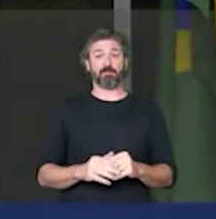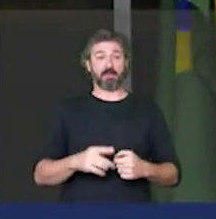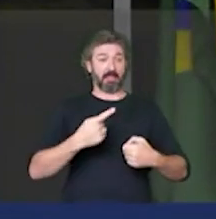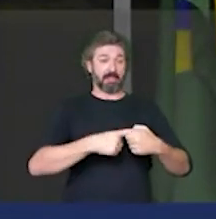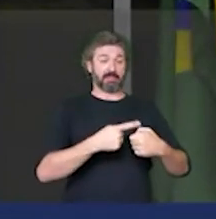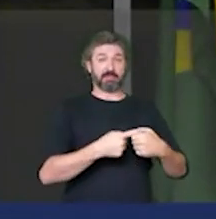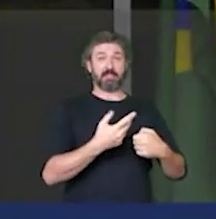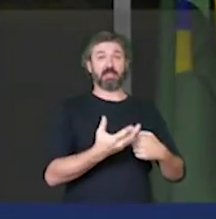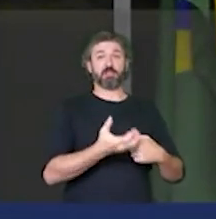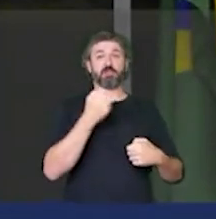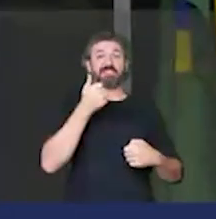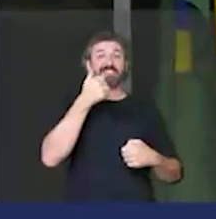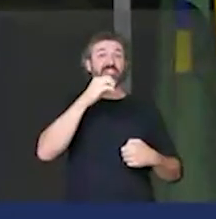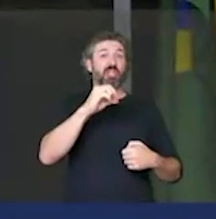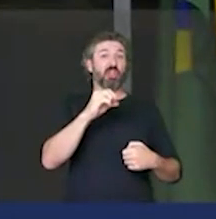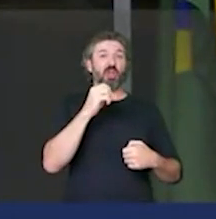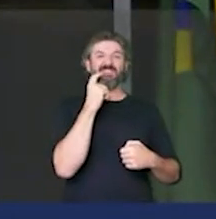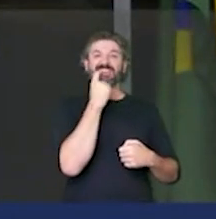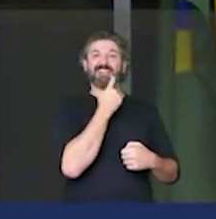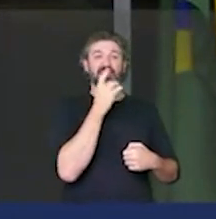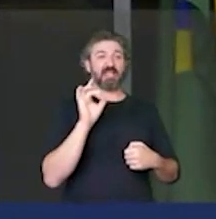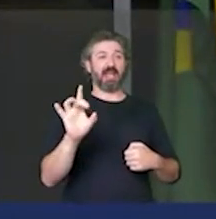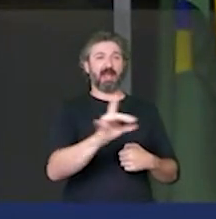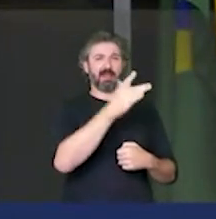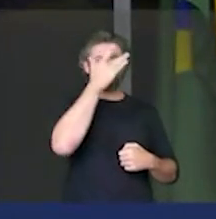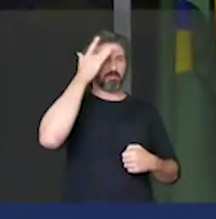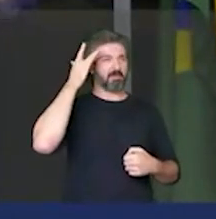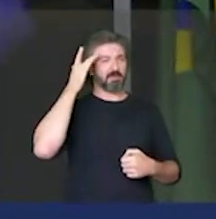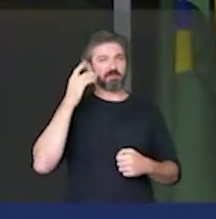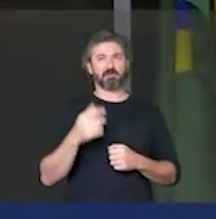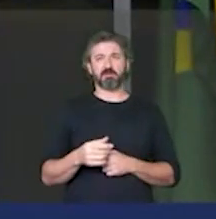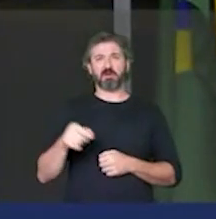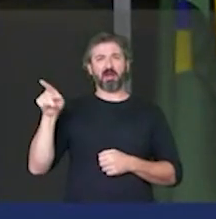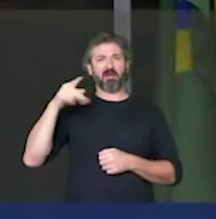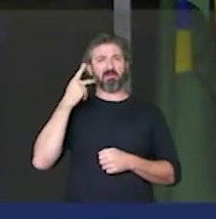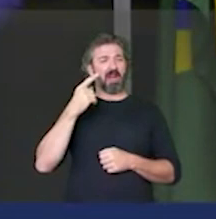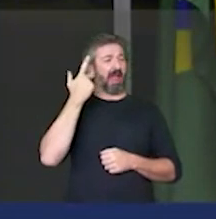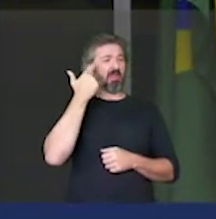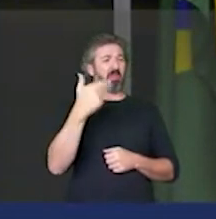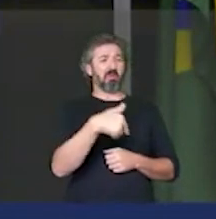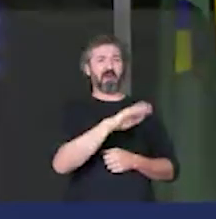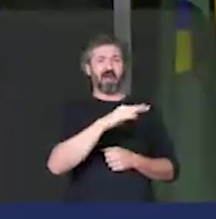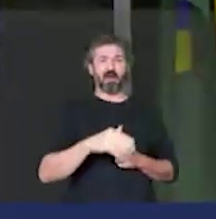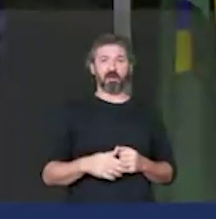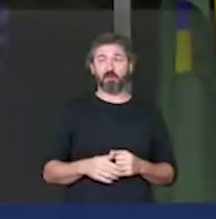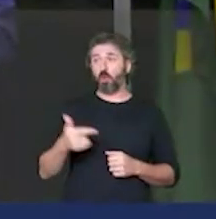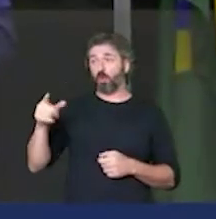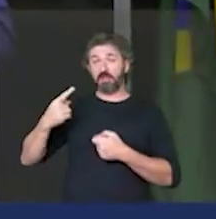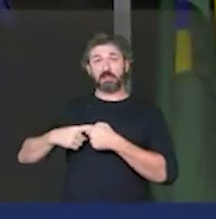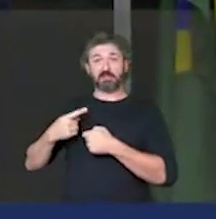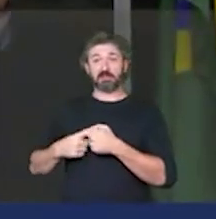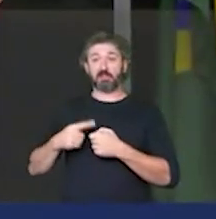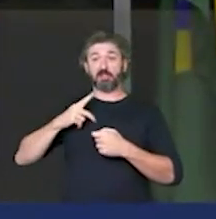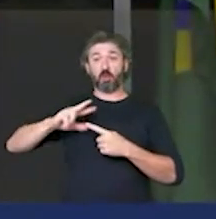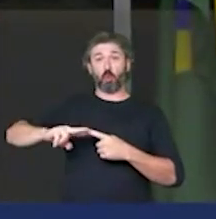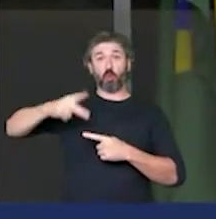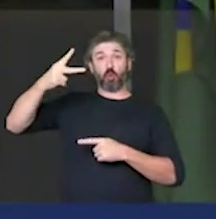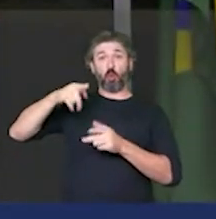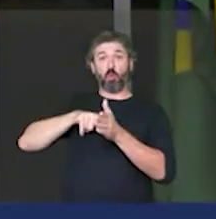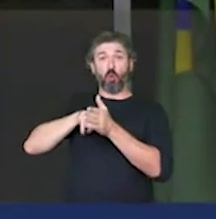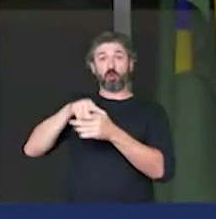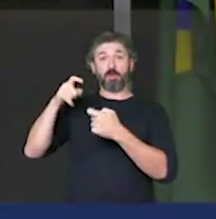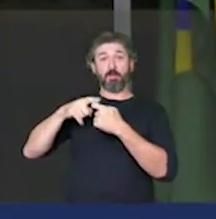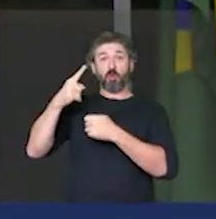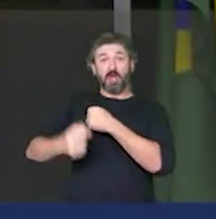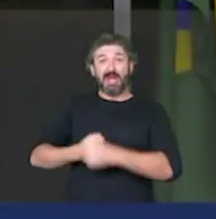que tirou 19 dentes por habitante e o procurador-geral acha isso normal. Outro município diz ter o dobro de consultas